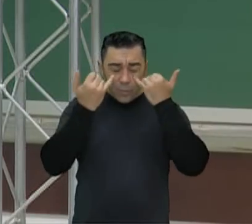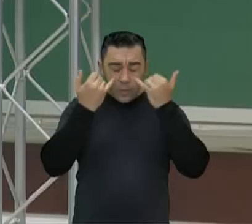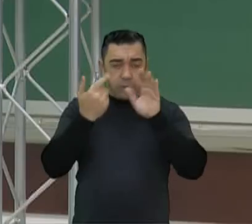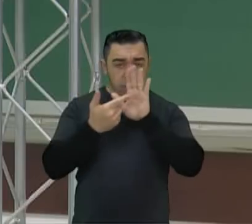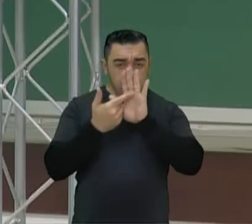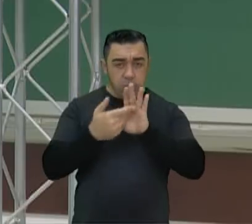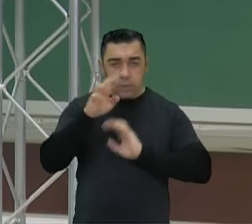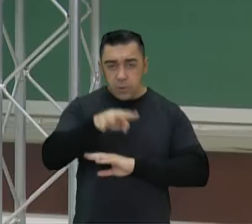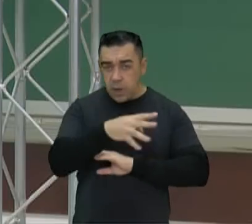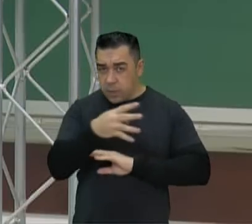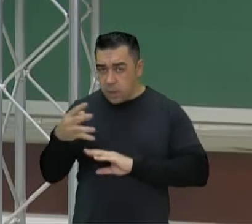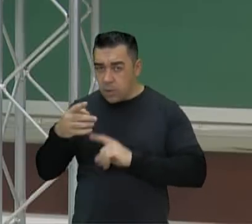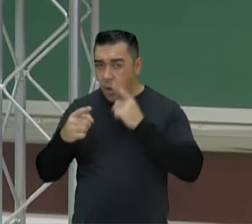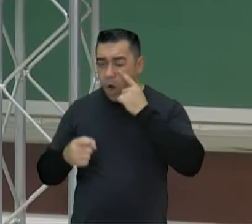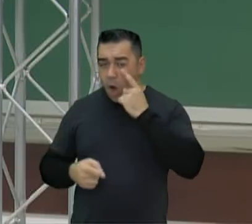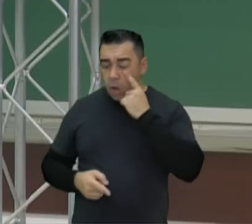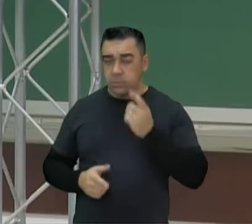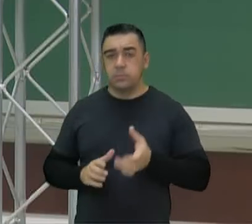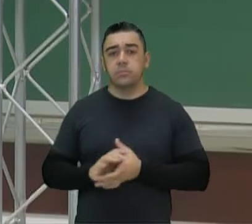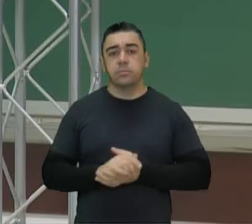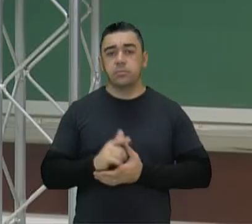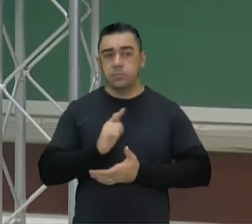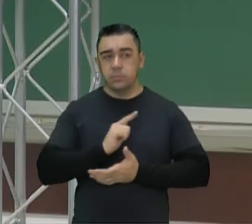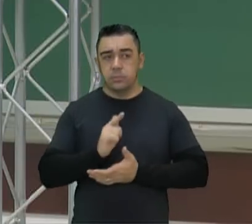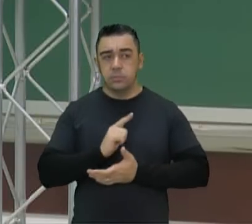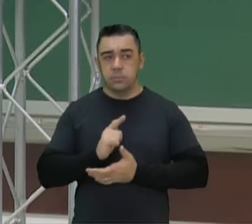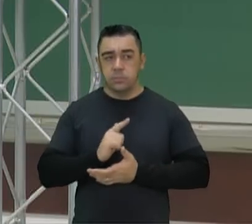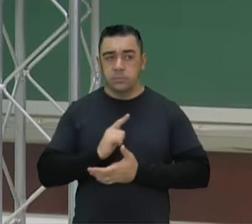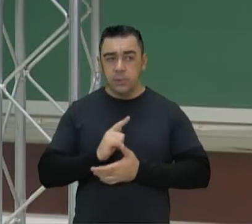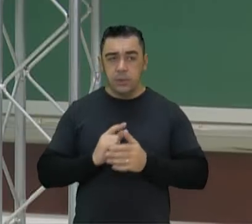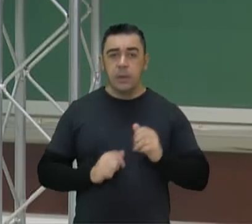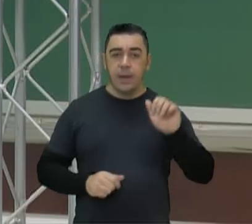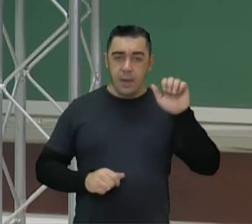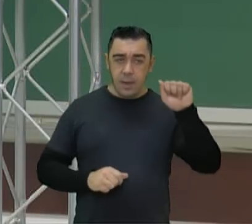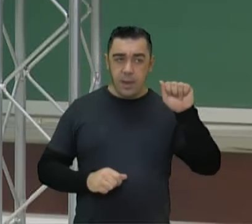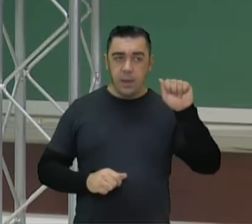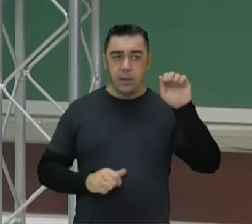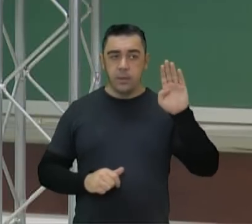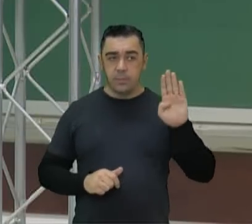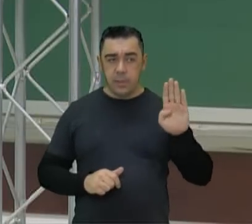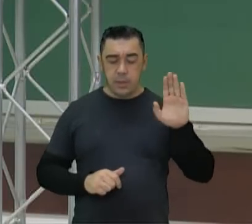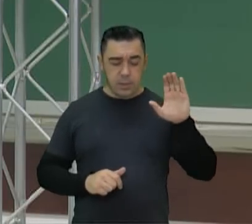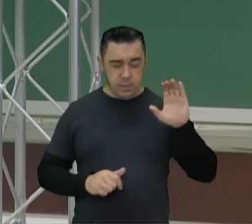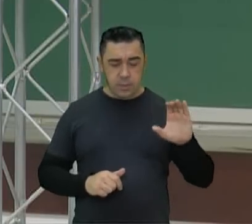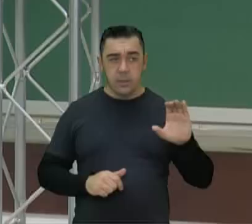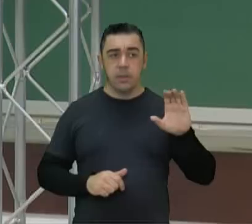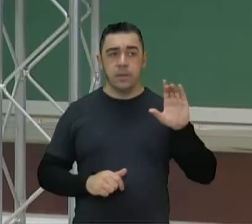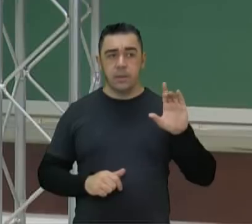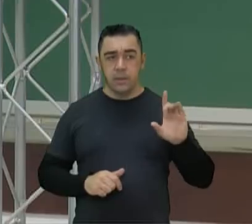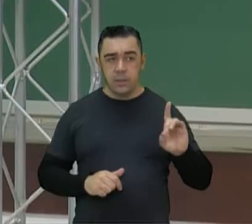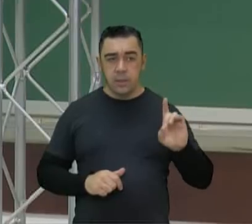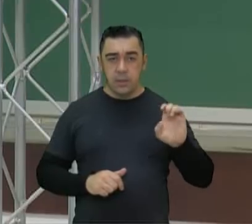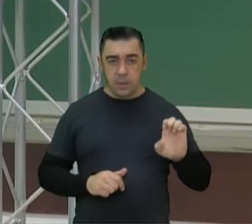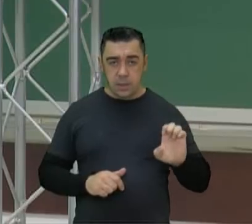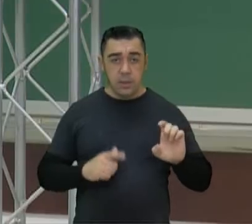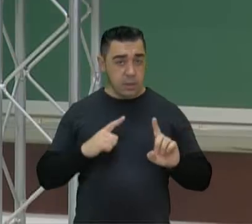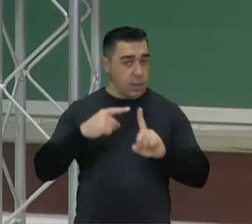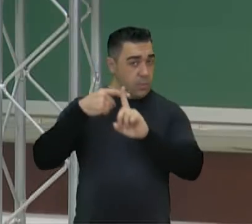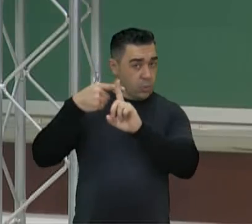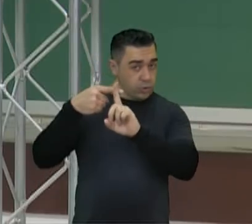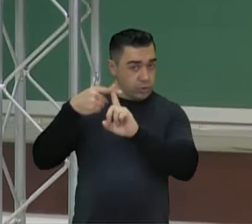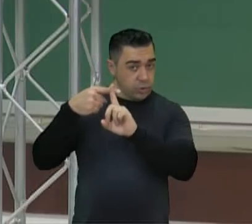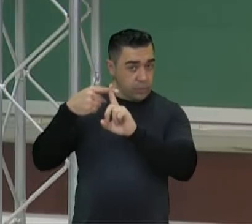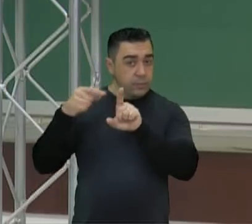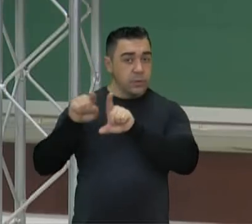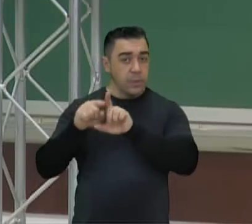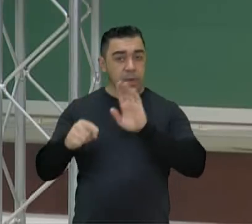calendário. Veja, no calendário tem a posição positivo, posição negativa. Então, identifique no calendário